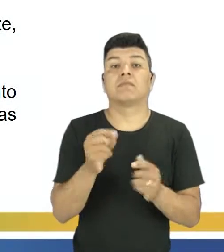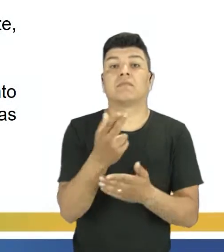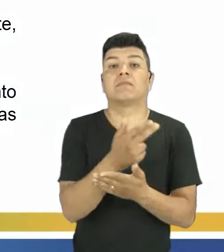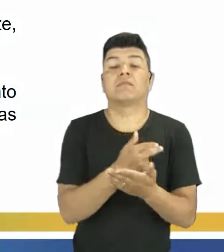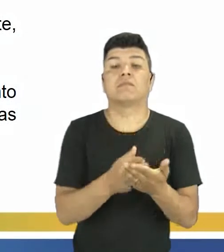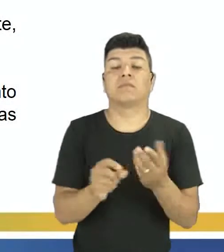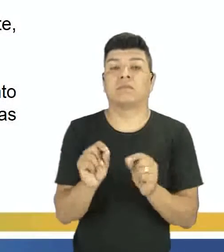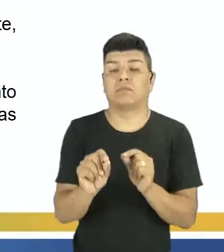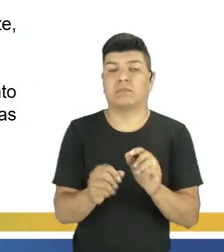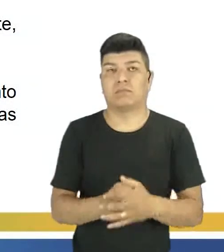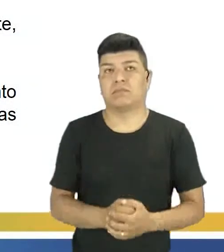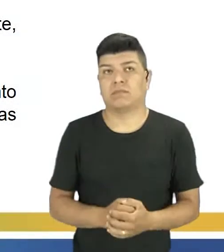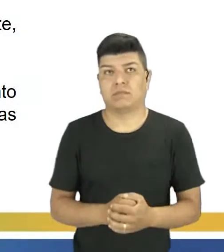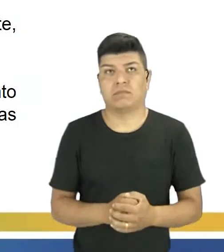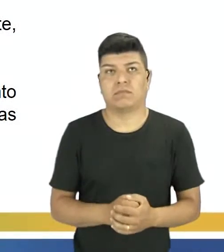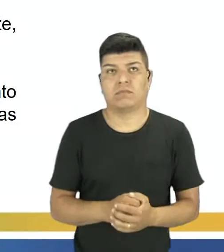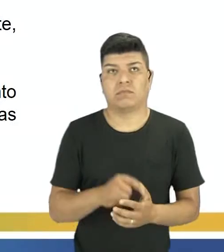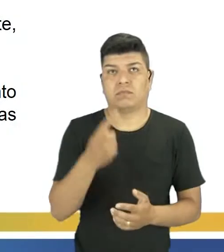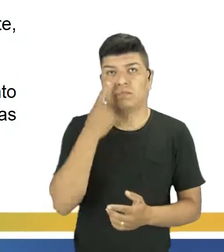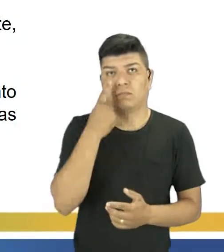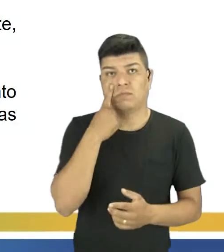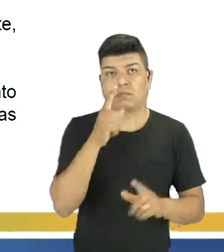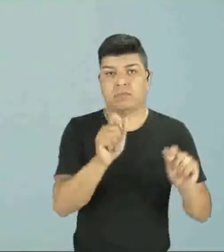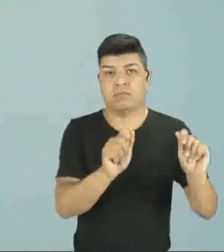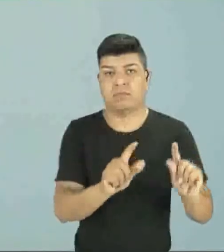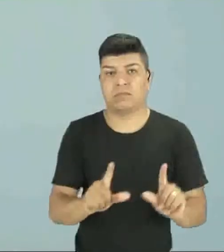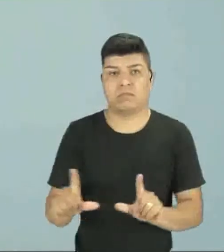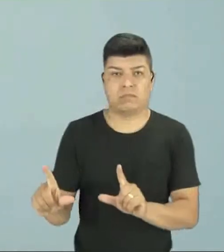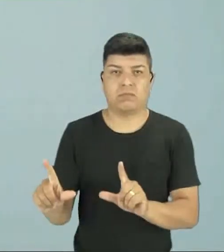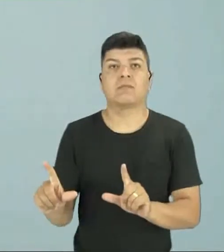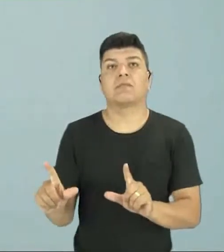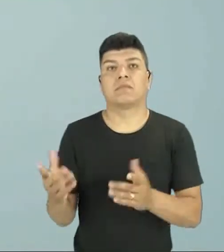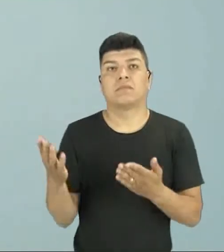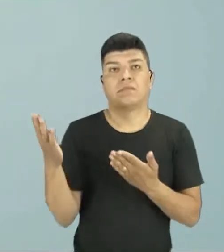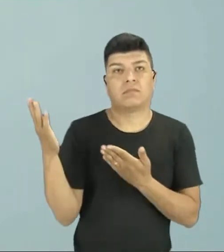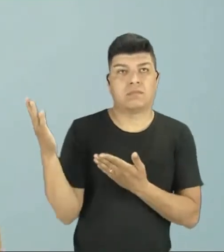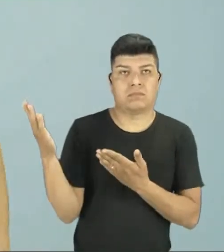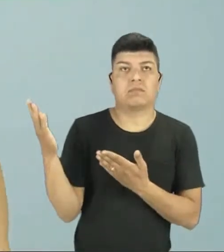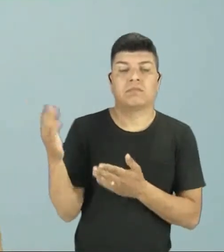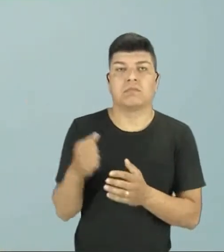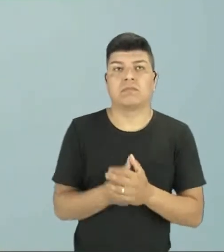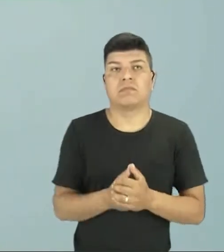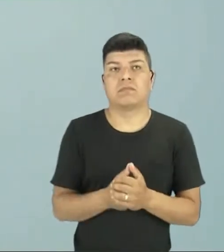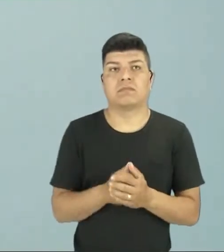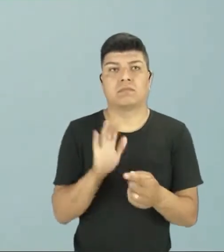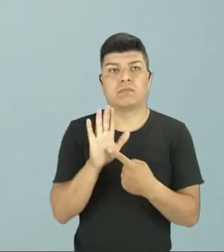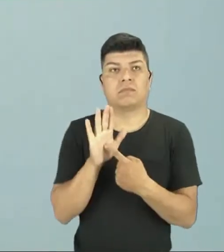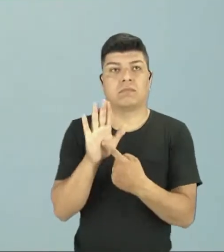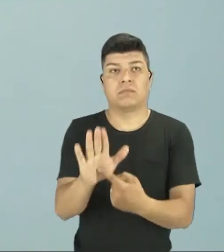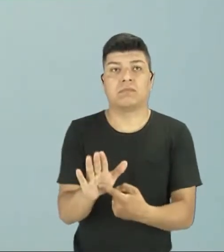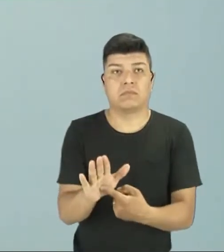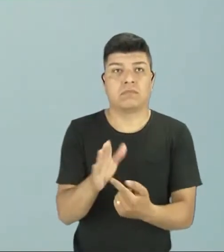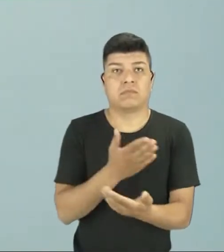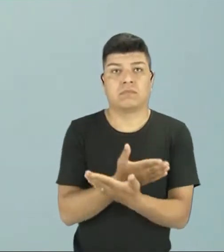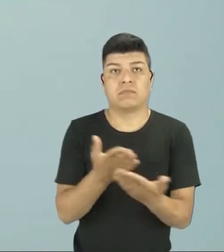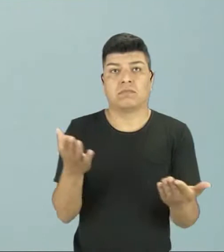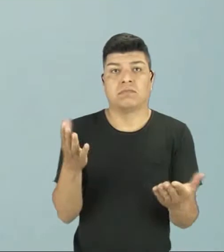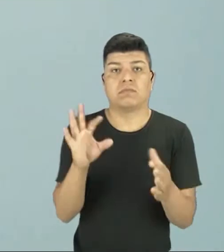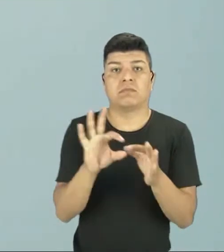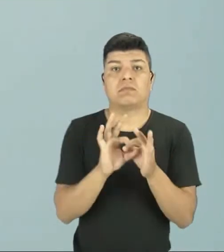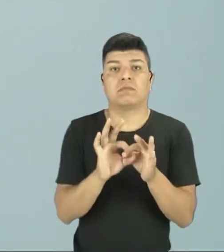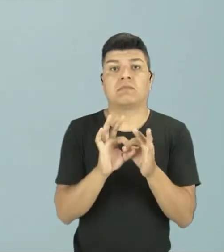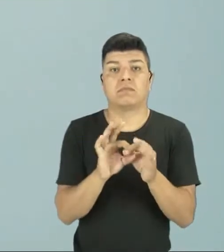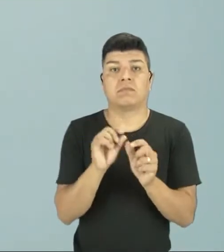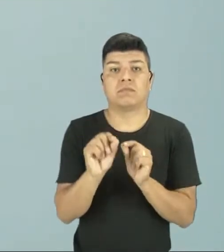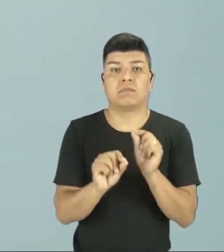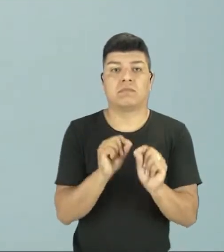de. Agora nós vamos ver na próxima tela, gente, as obras de arte que estão dispostas aí para vocês